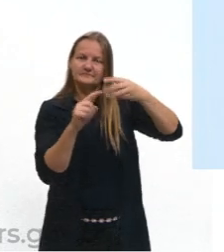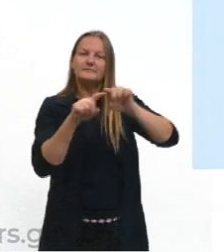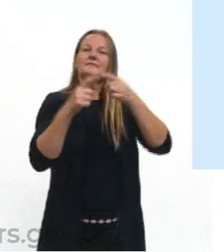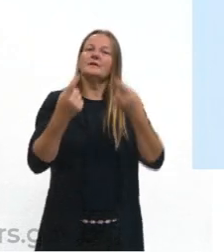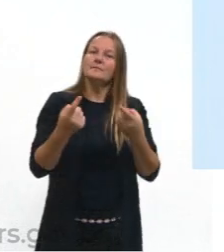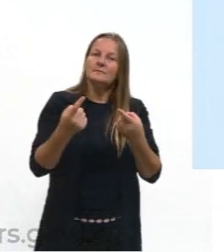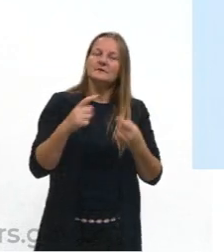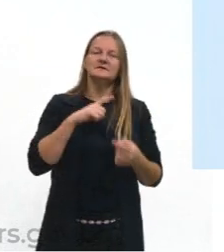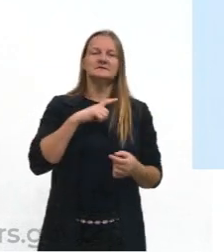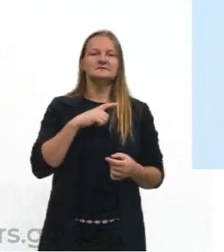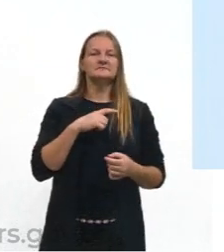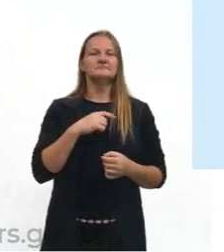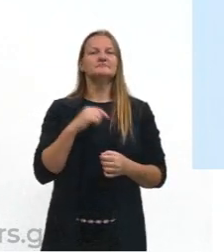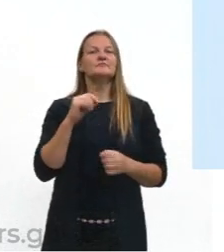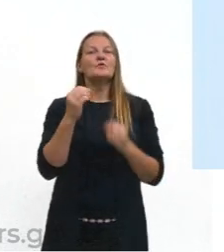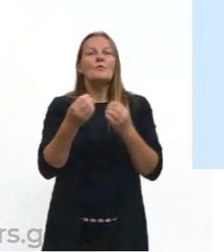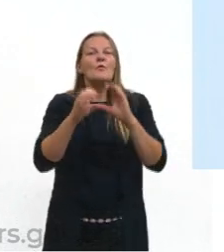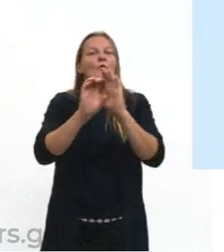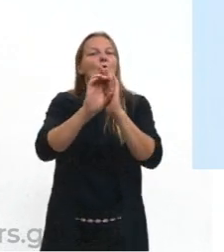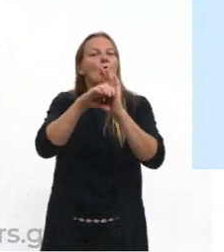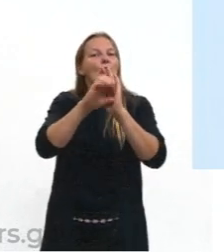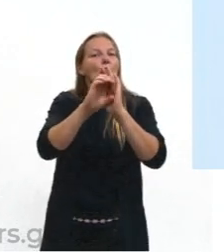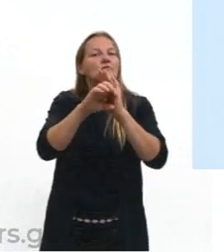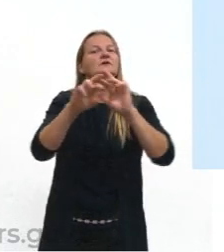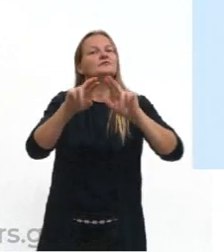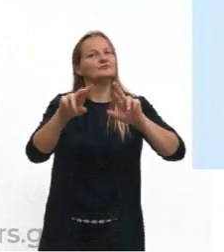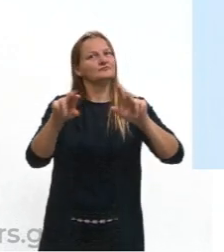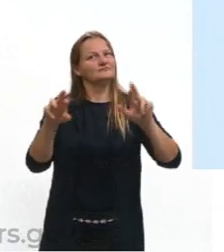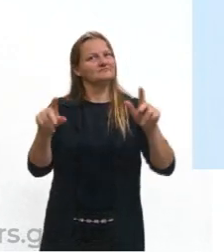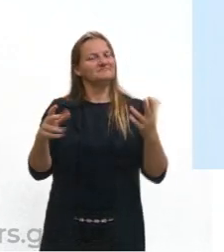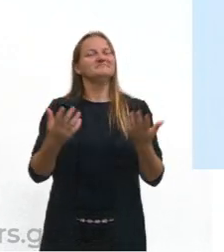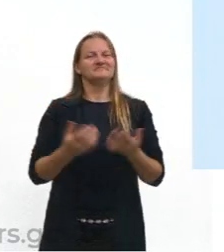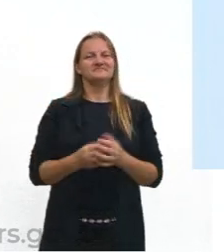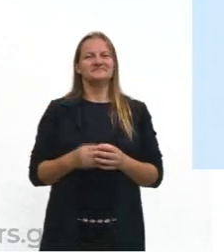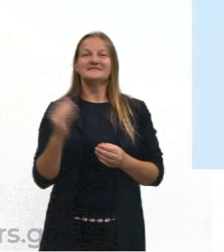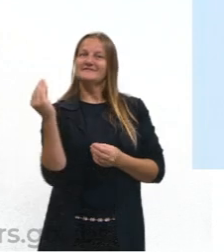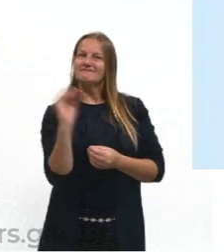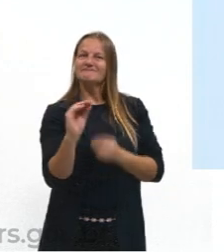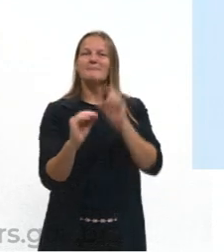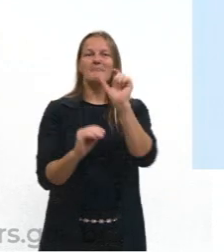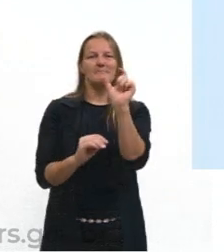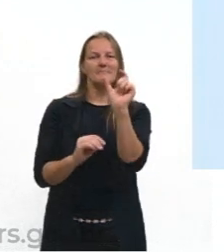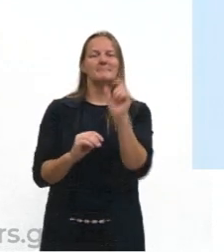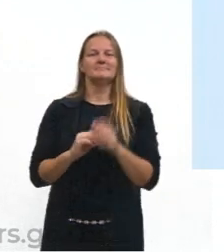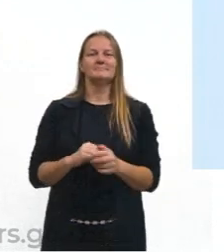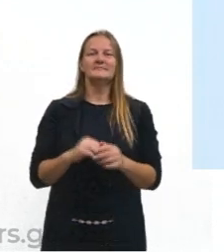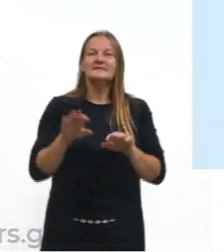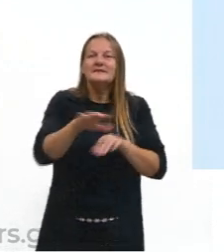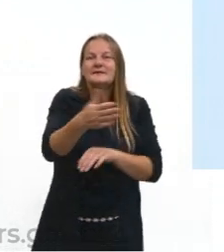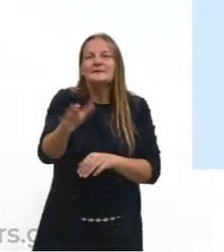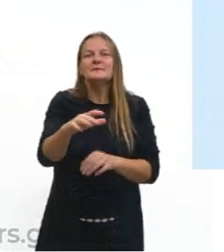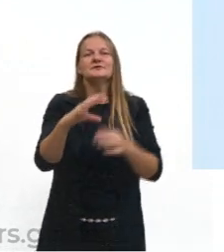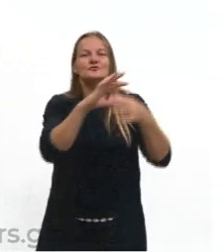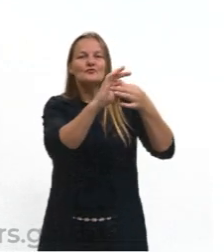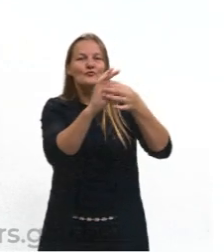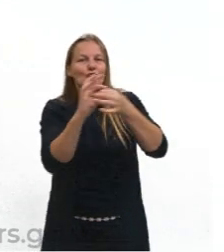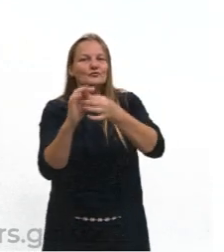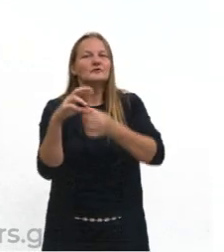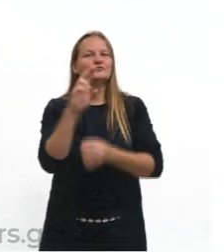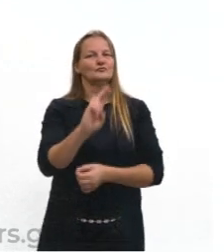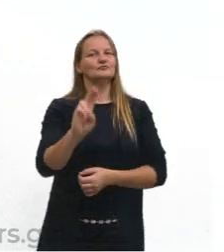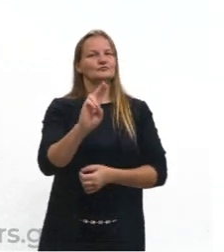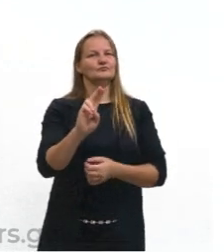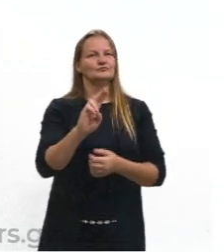mas a gente tem ali conceitos diferentes que são atribuídos a essa e dependendo do contexto de